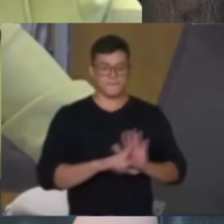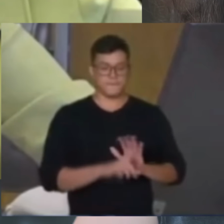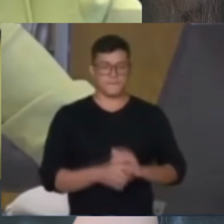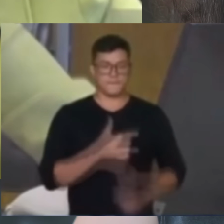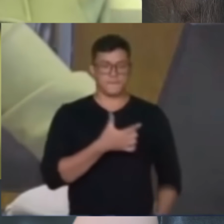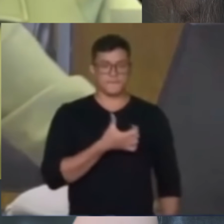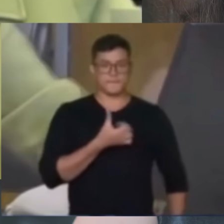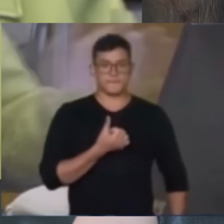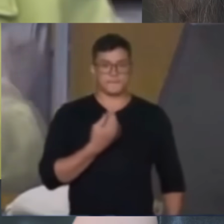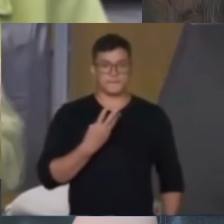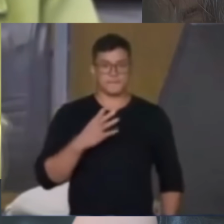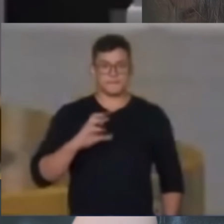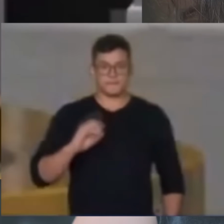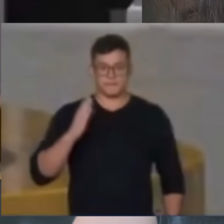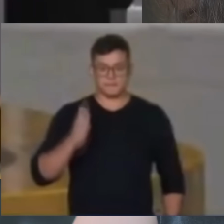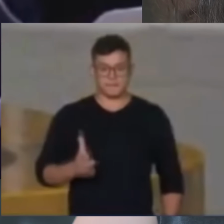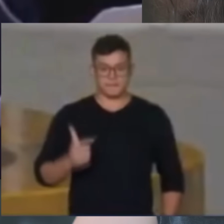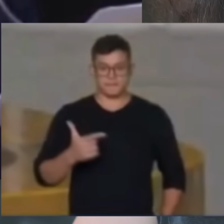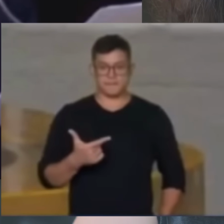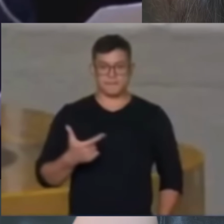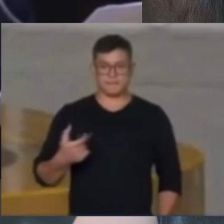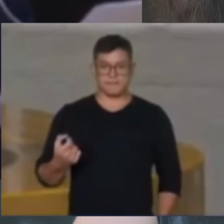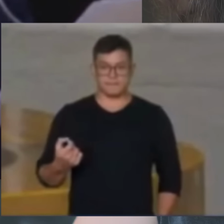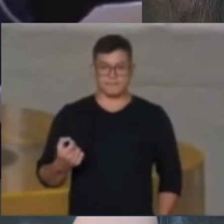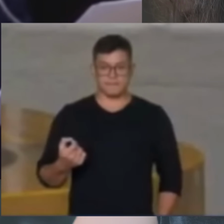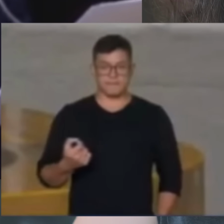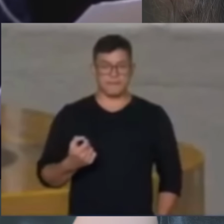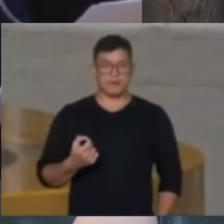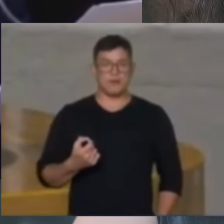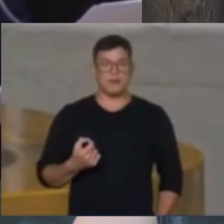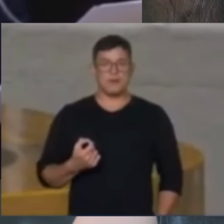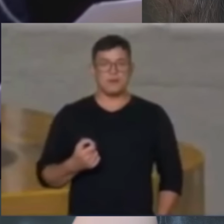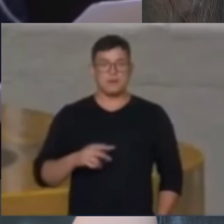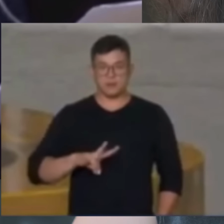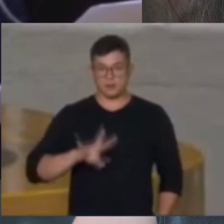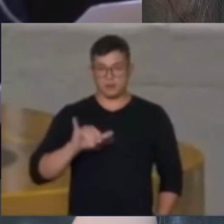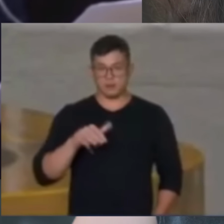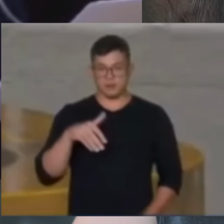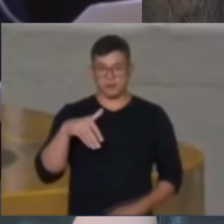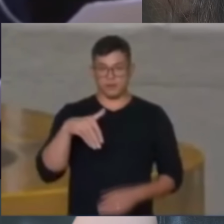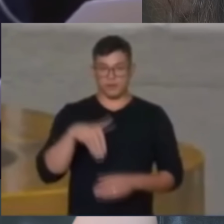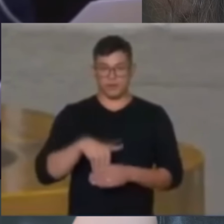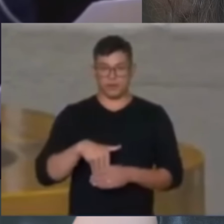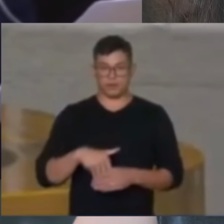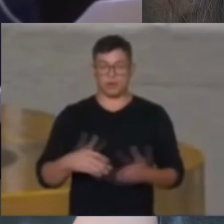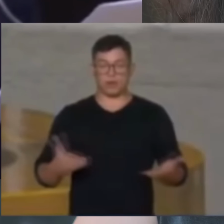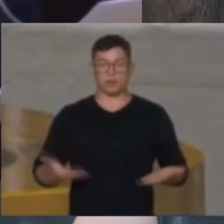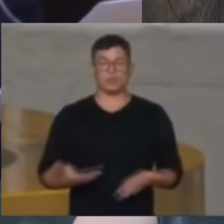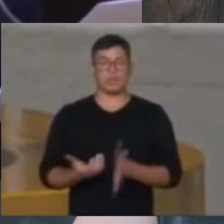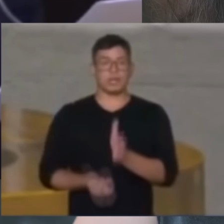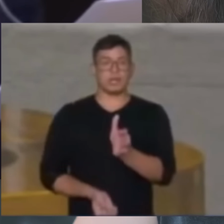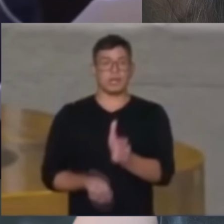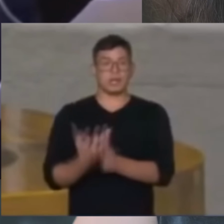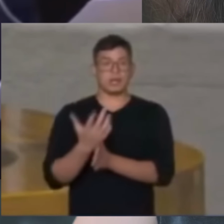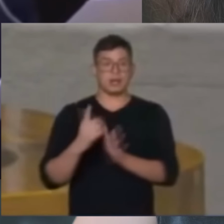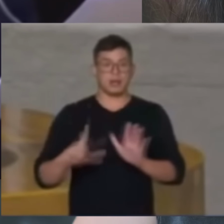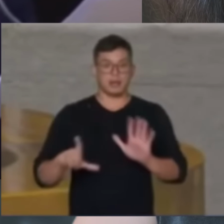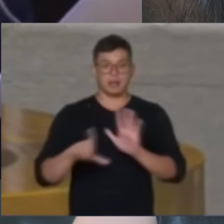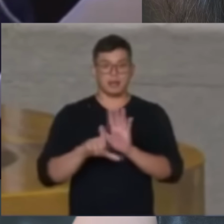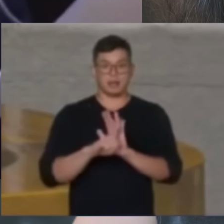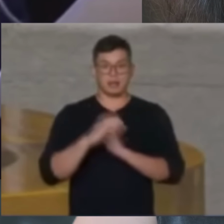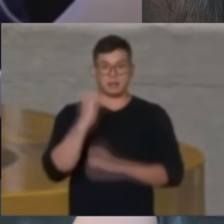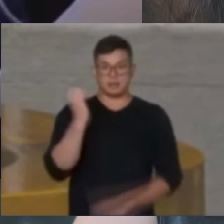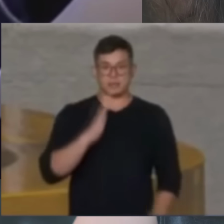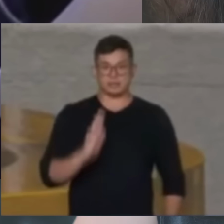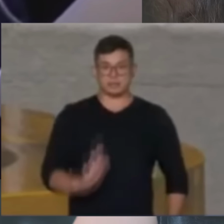2630 de 2020 vai ser votado e institui a Lei Brasileira de